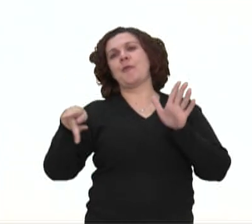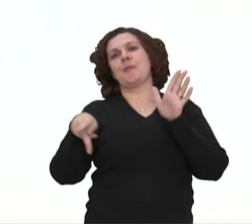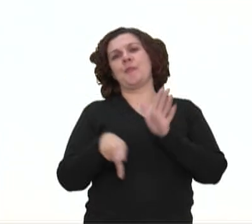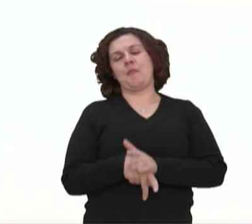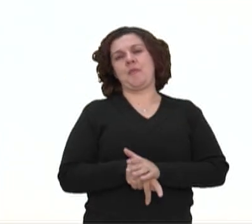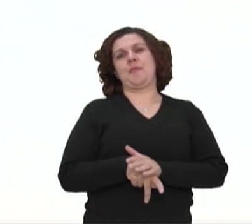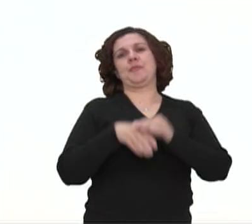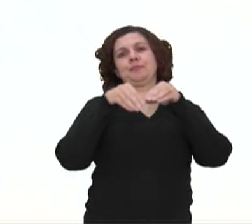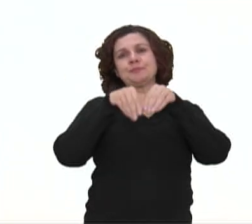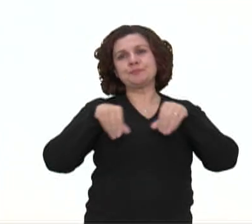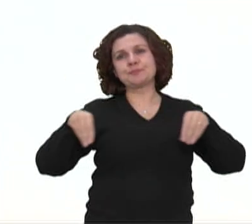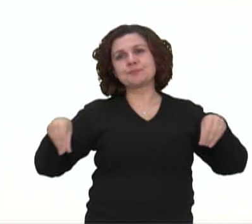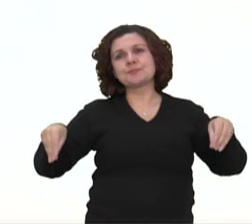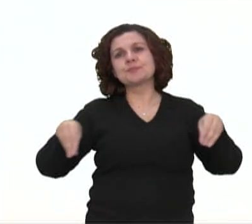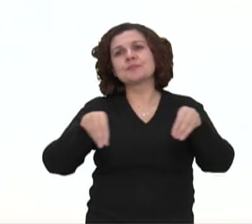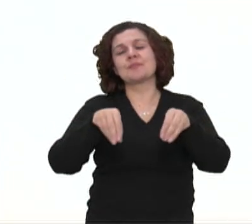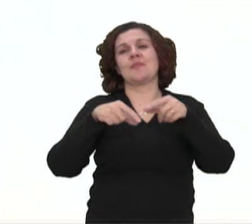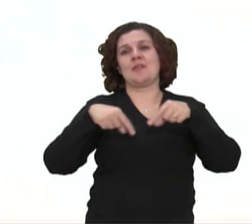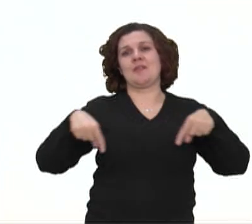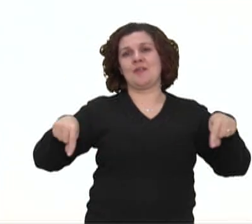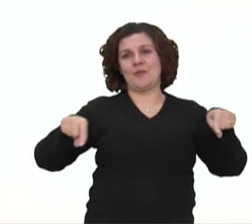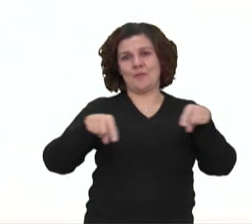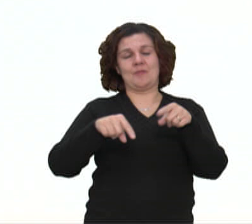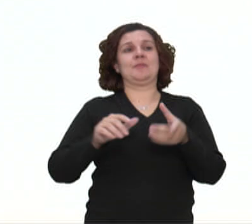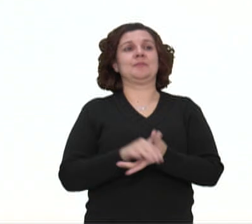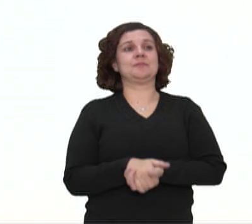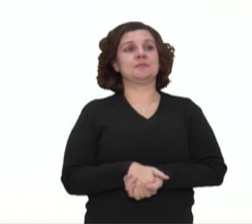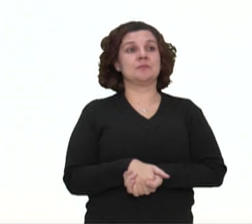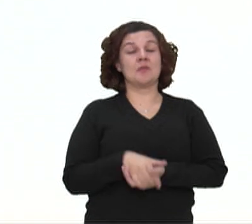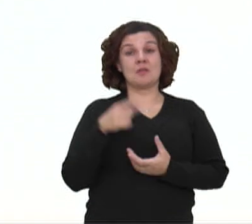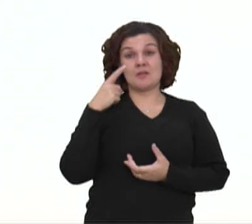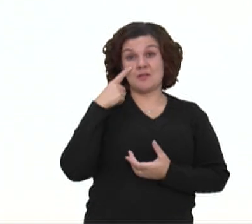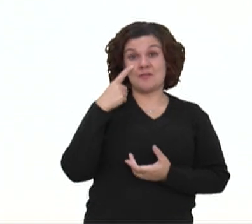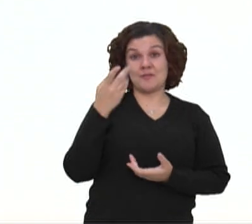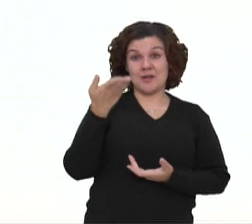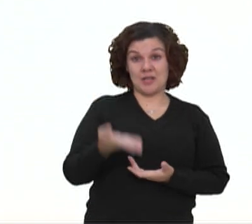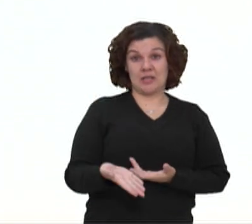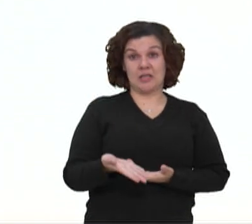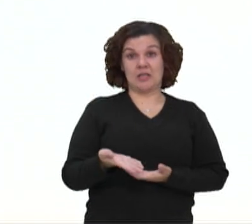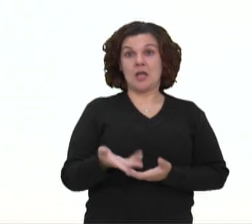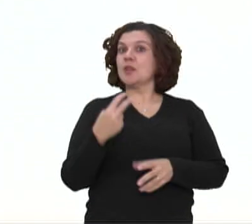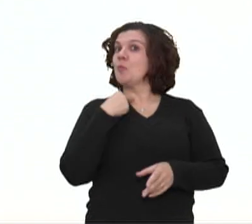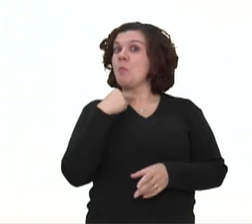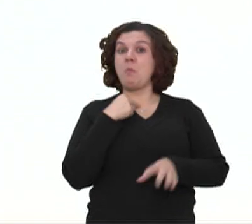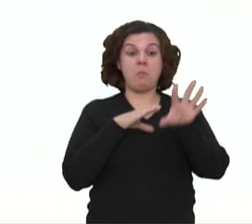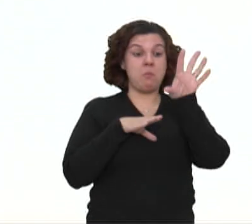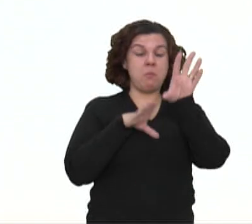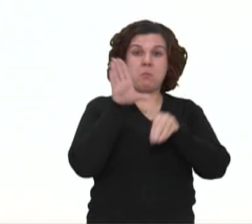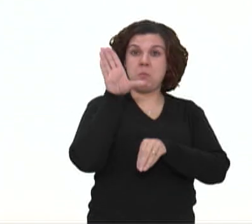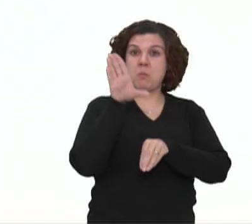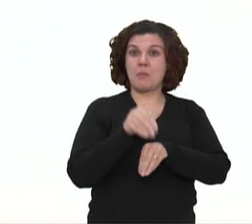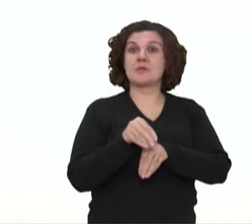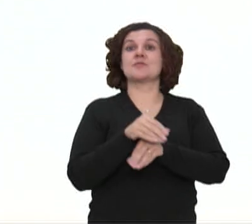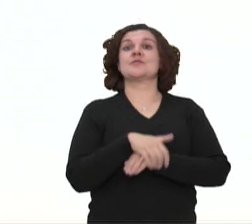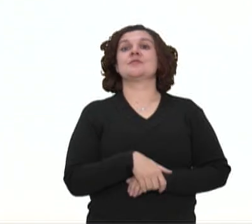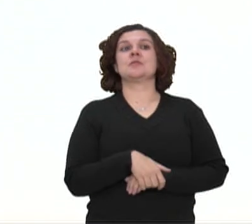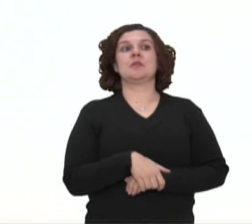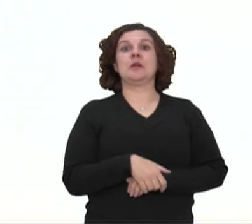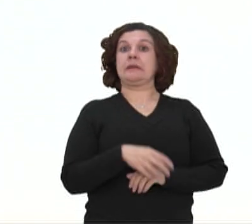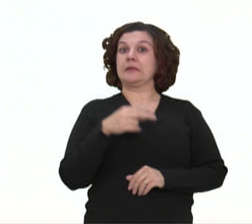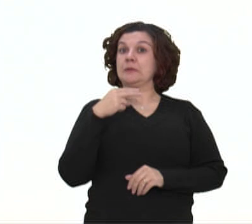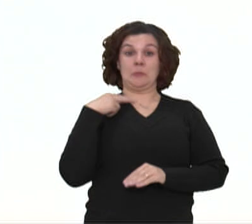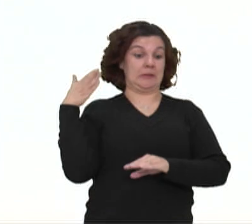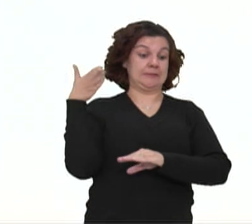tudo. Porque veja, nós vamos ver daqui a pouquinho, essa região, ela é tombada como patrimônio, tá? Não pode